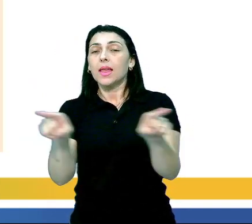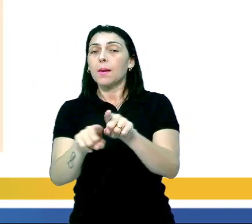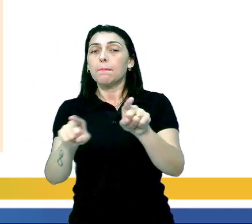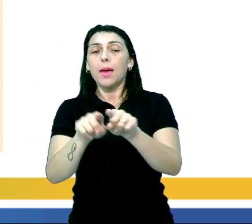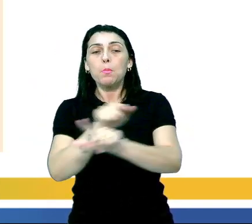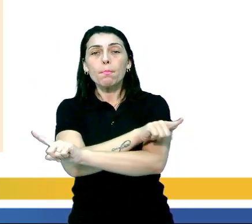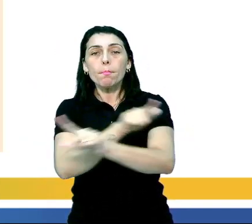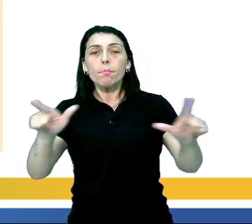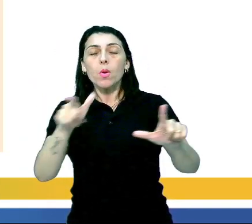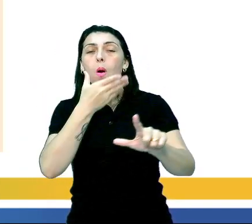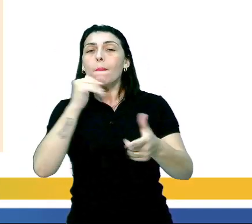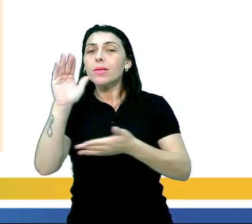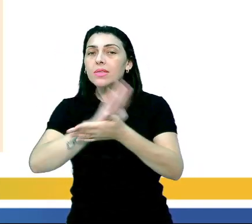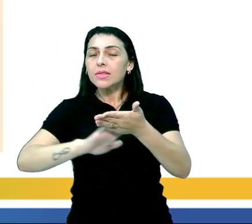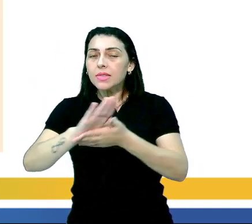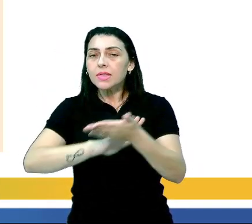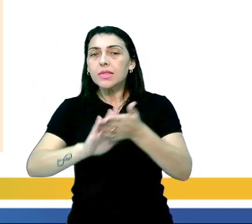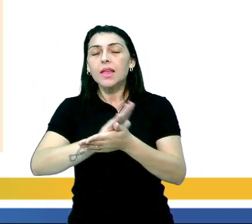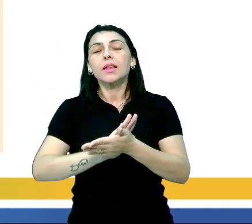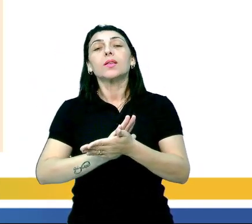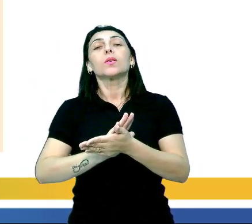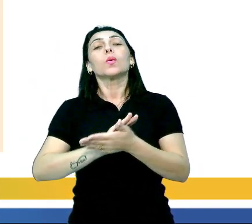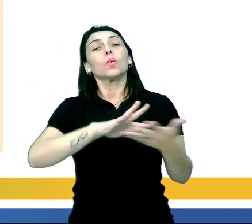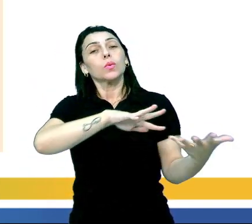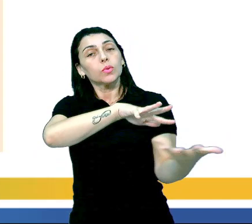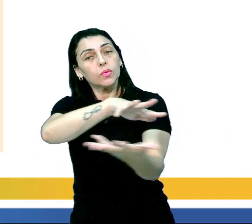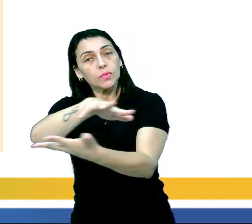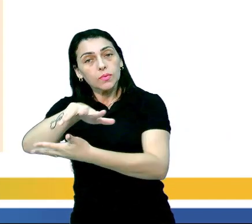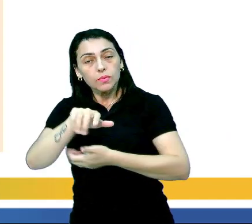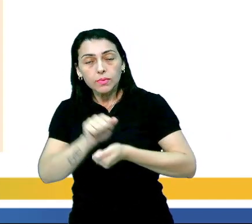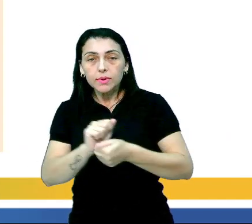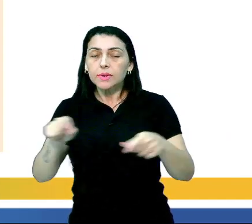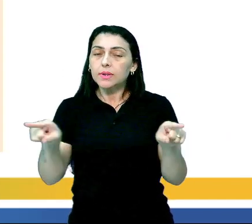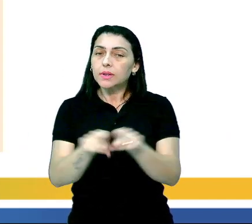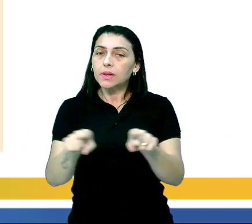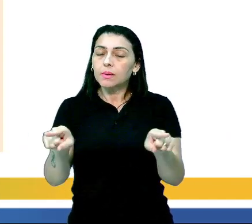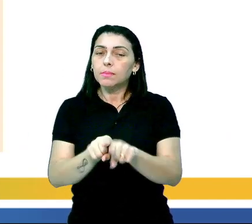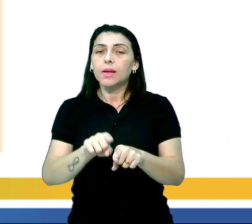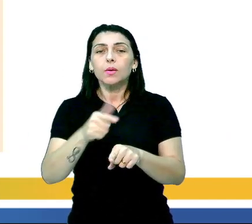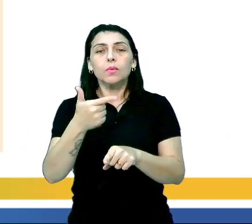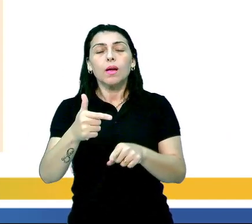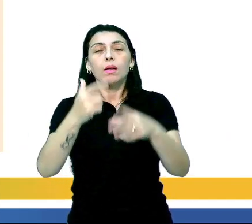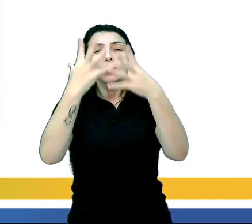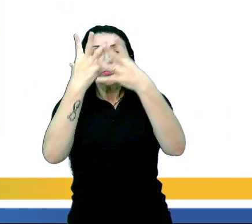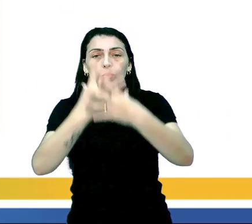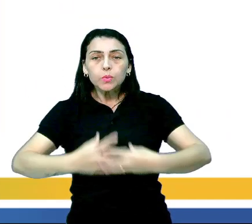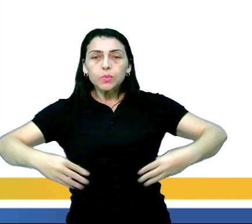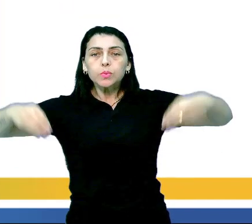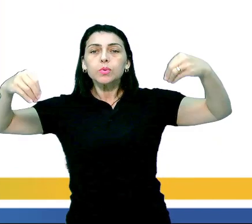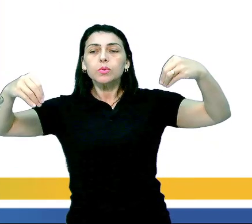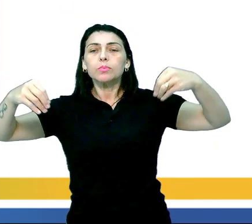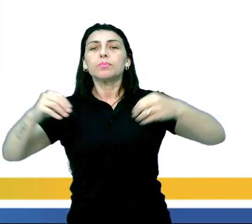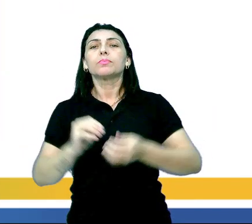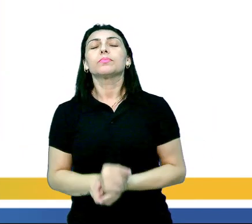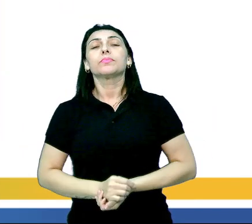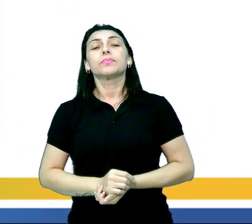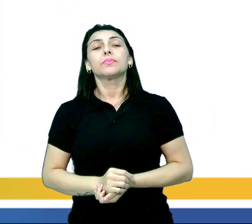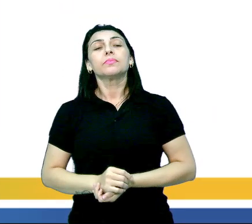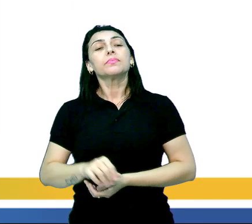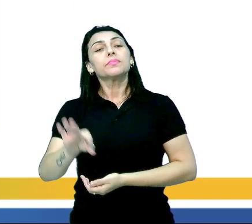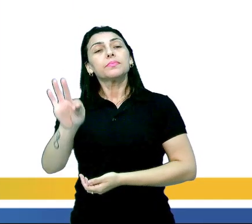Mas isso não quer dizer que um dia o universo também não vá desaparecer. Então, essa